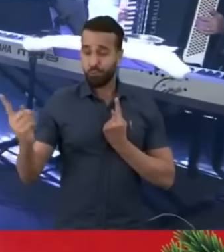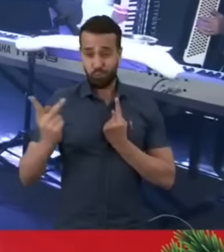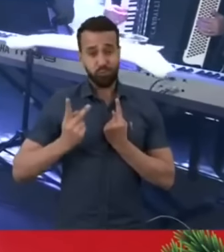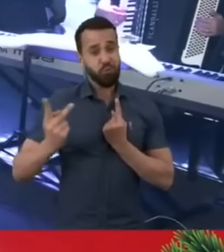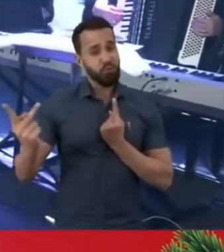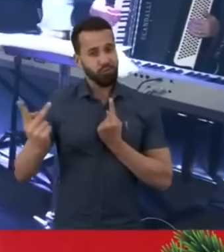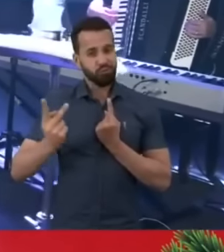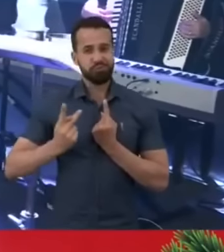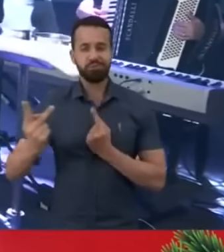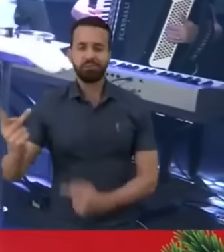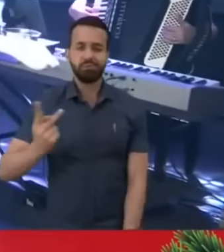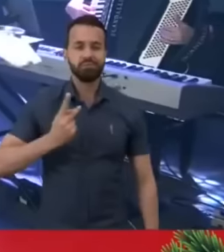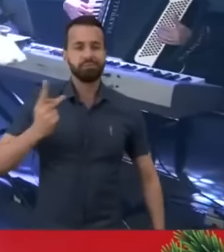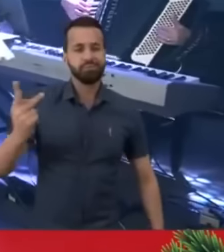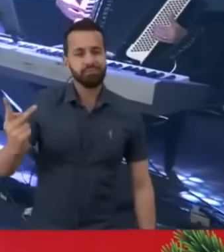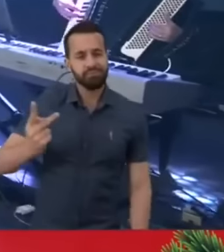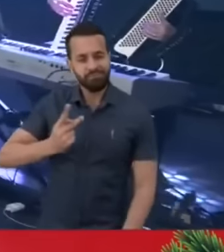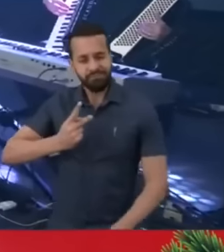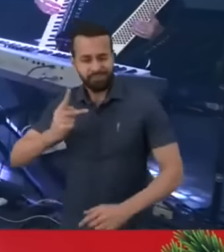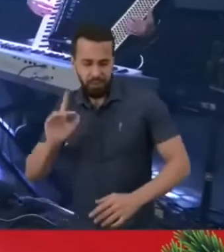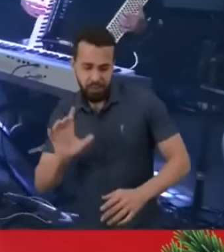morremos nós.